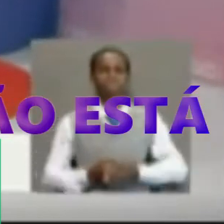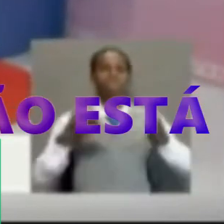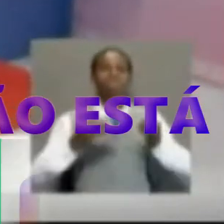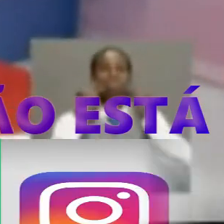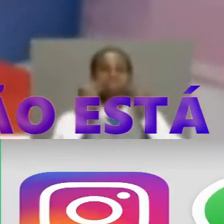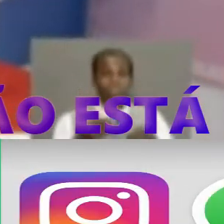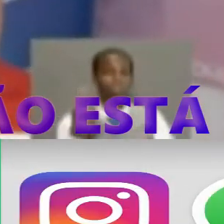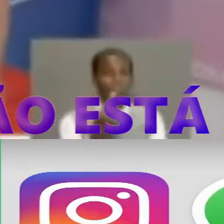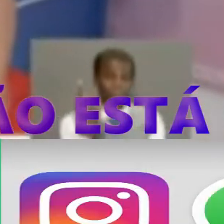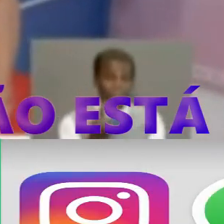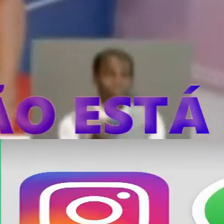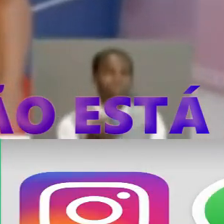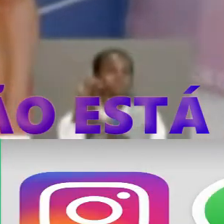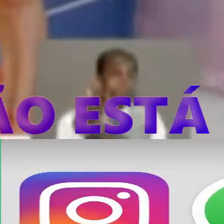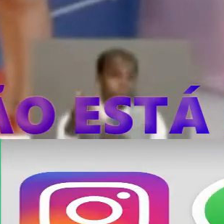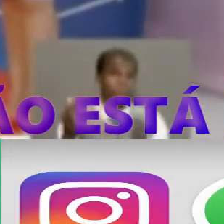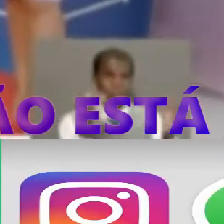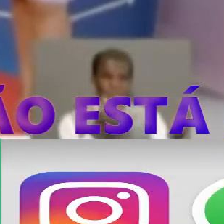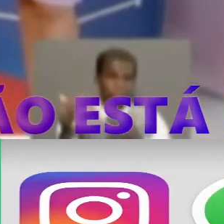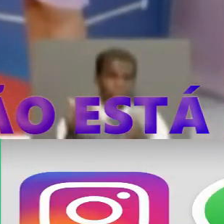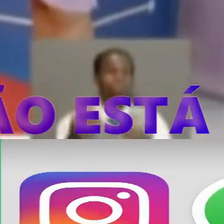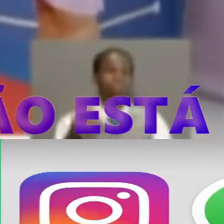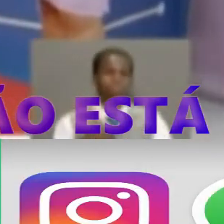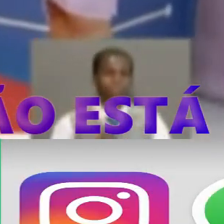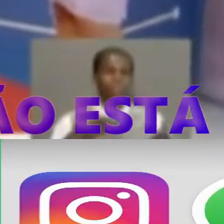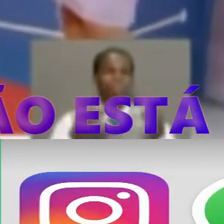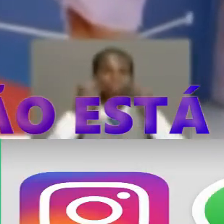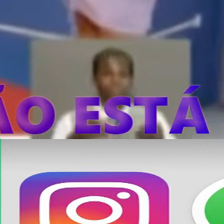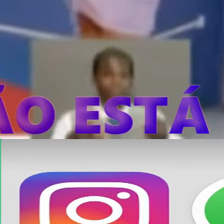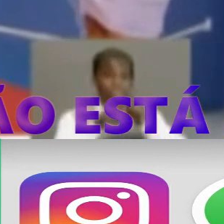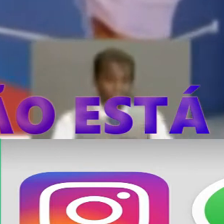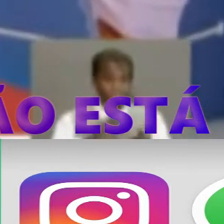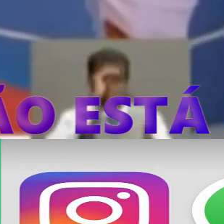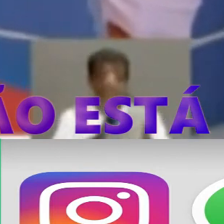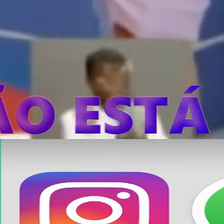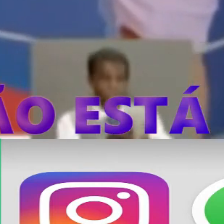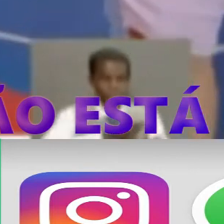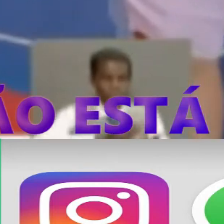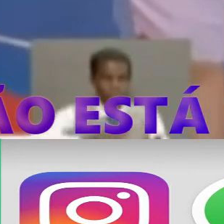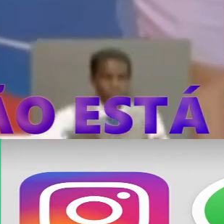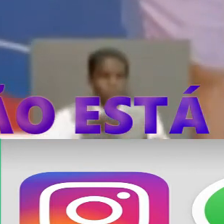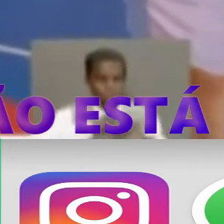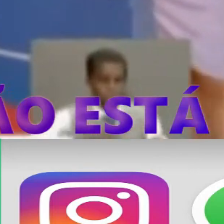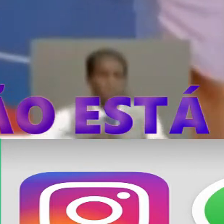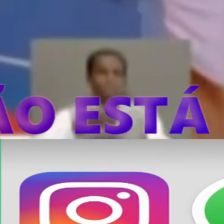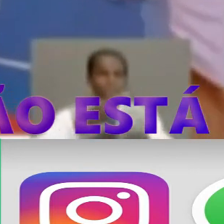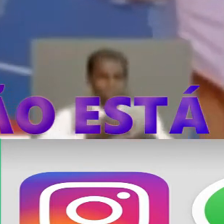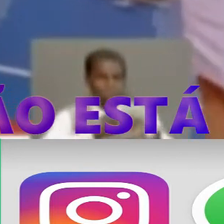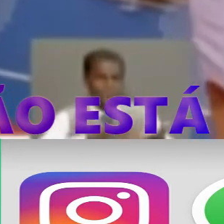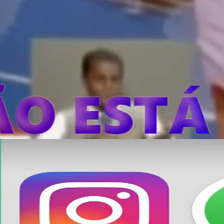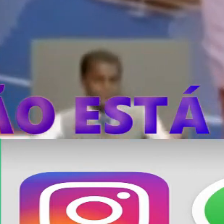que não foram delegados ao Congresso. Mas há na lista onde esses três militantes assinaram e com posições na lista